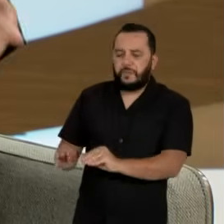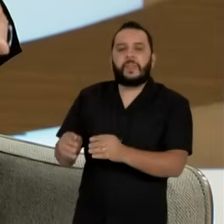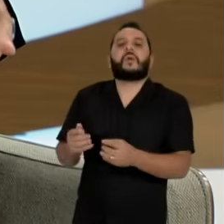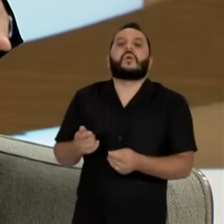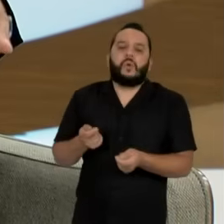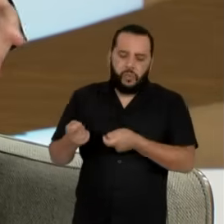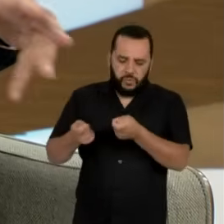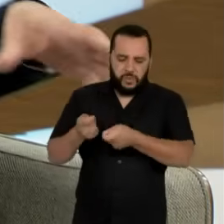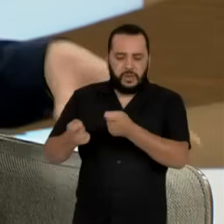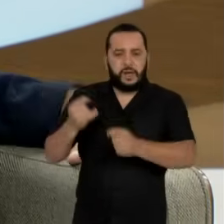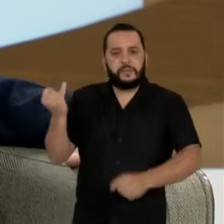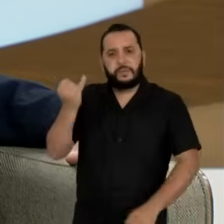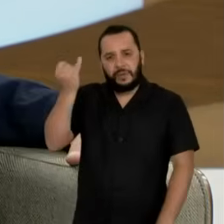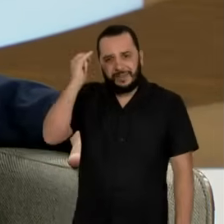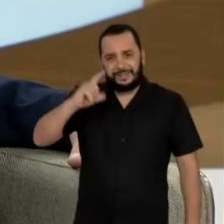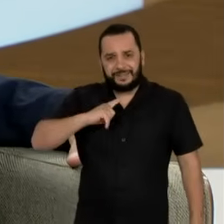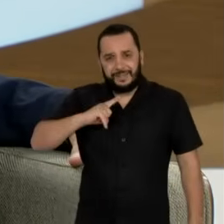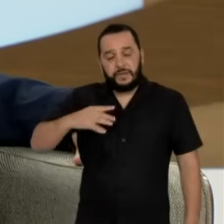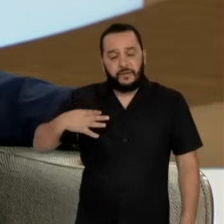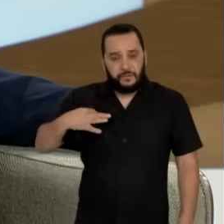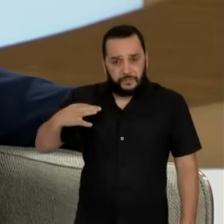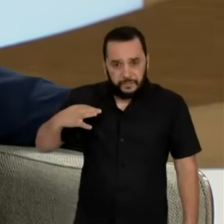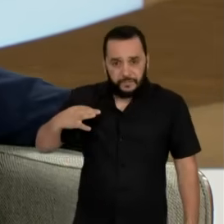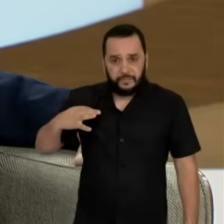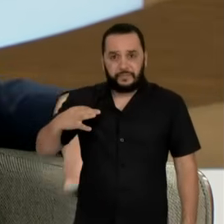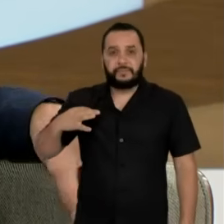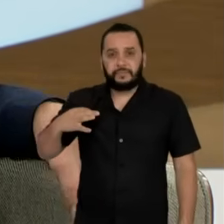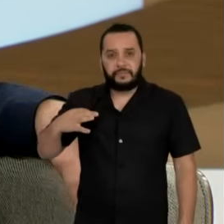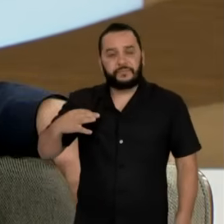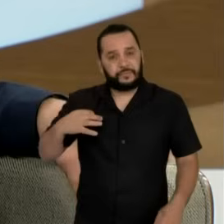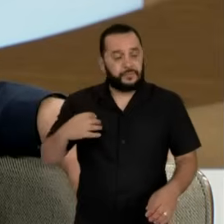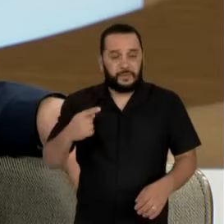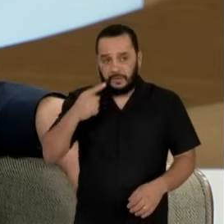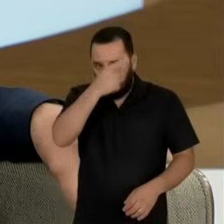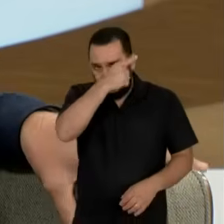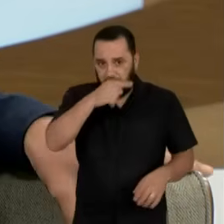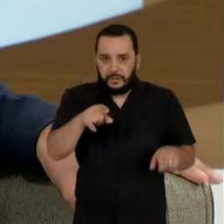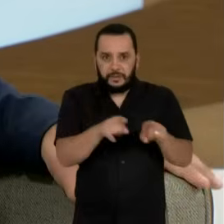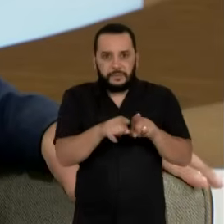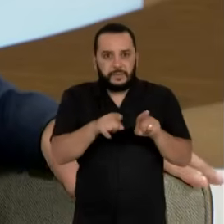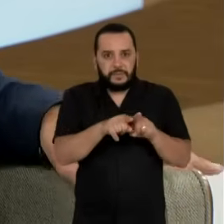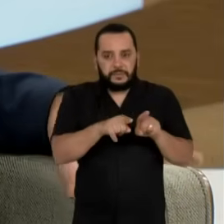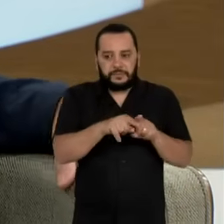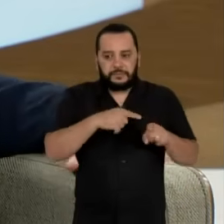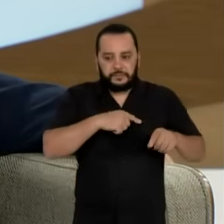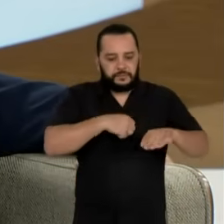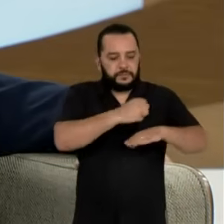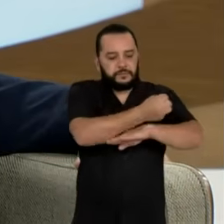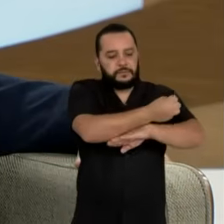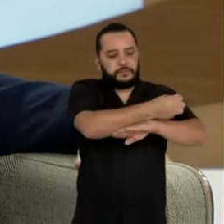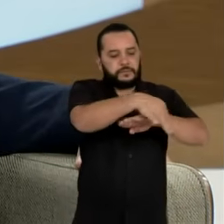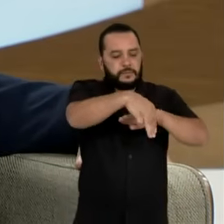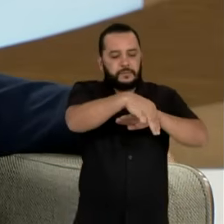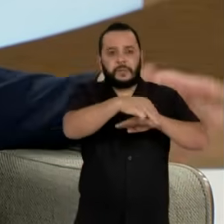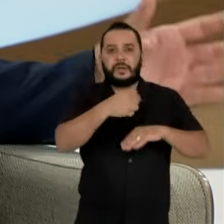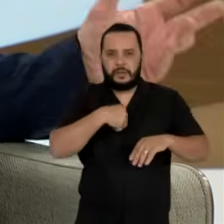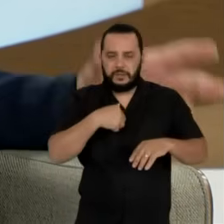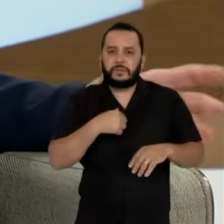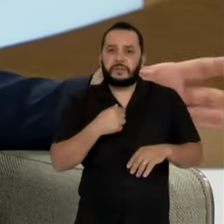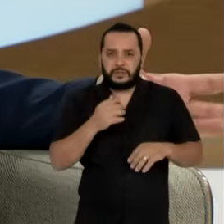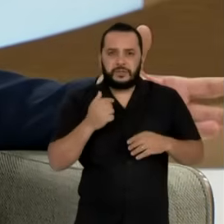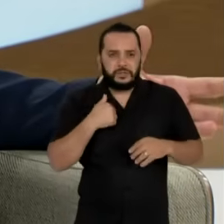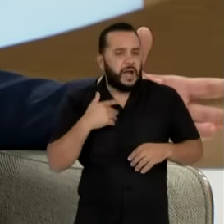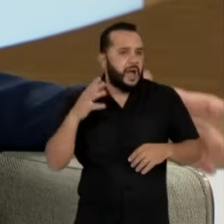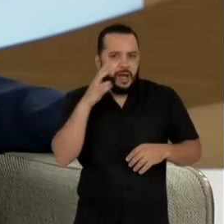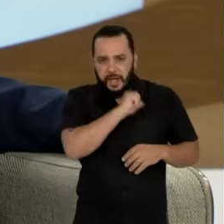isso aconteça, né? E, neste momento, lá em Alter do Chão, eles foram realmente os primeiros a chegarem, mas imediatamente